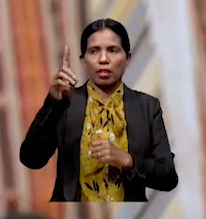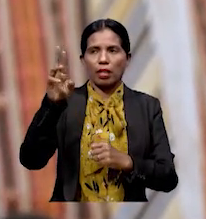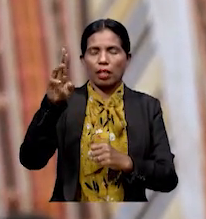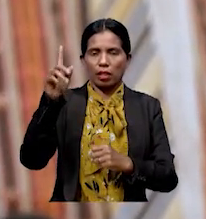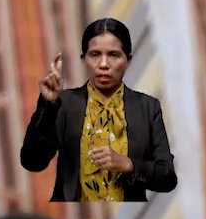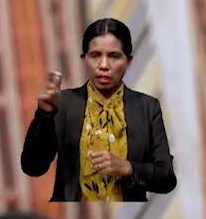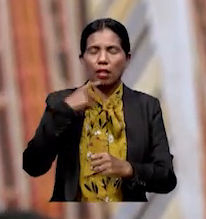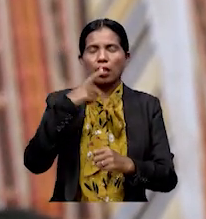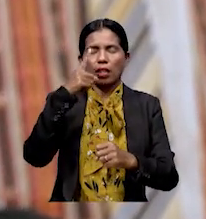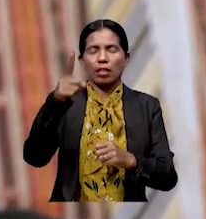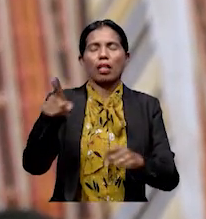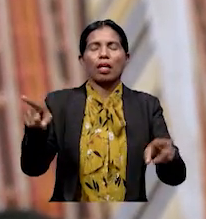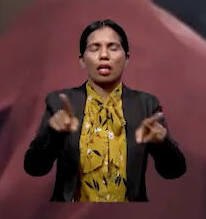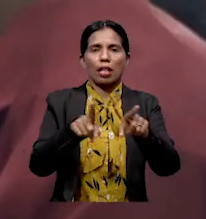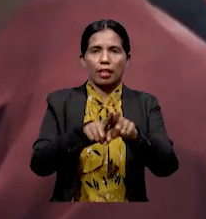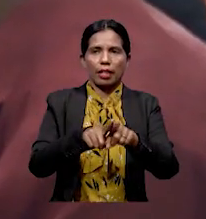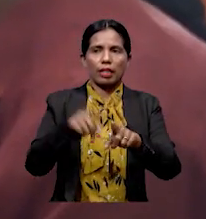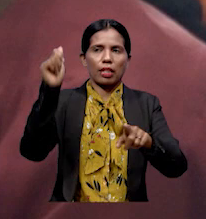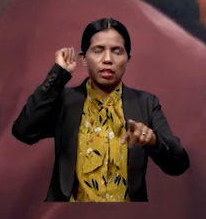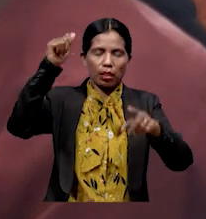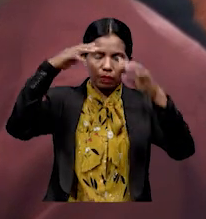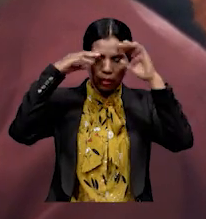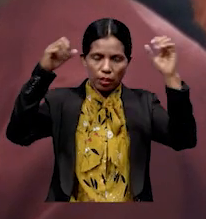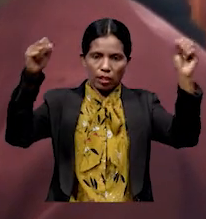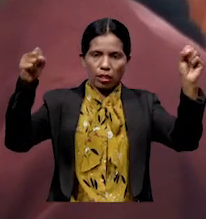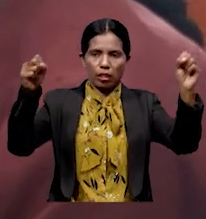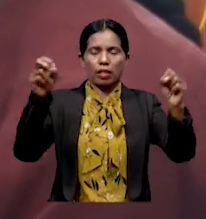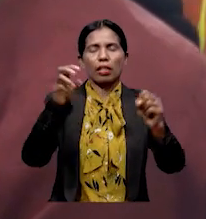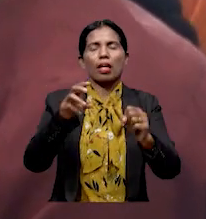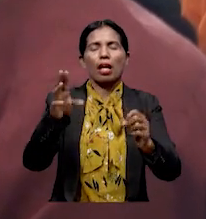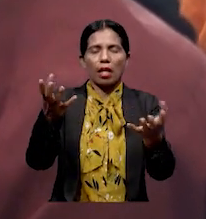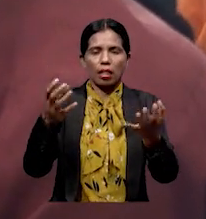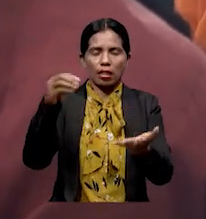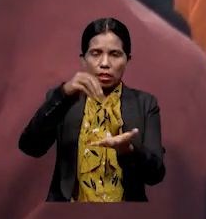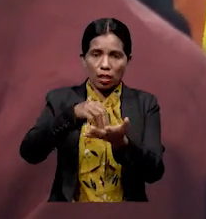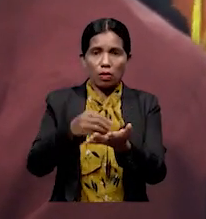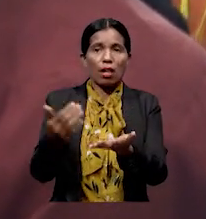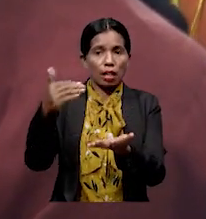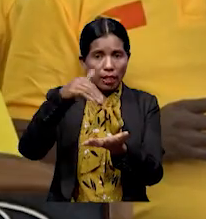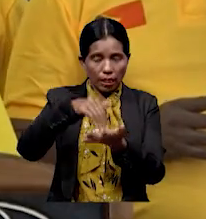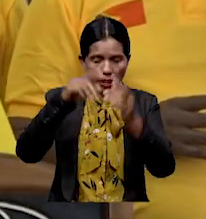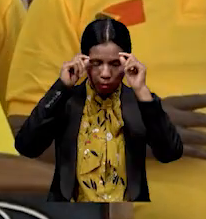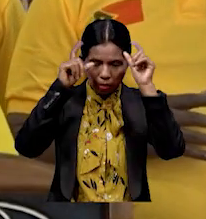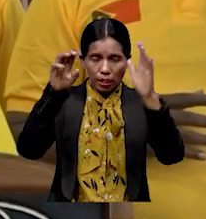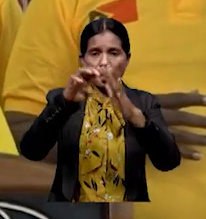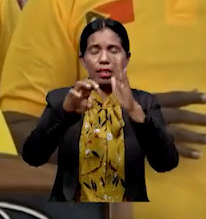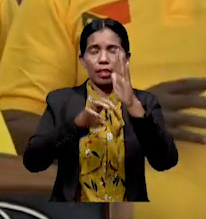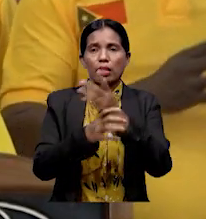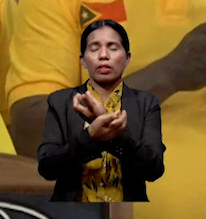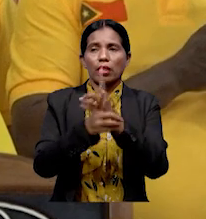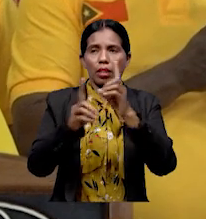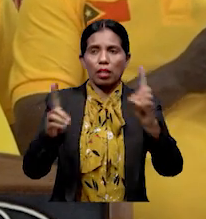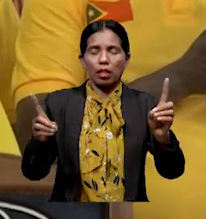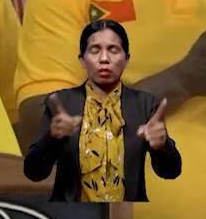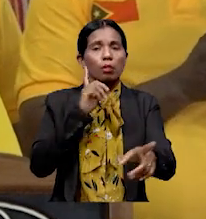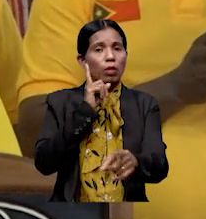Ferreira sai candidato para Presidente República tambah hakarak hatur fila fali Timor Leste e estado direito democrático lolos